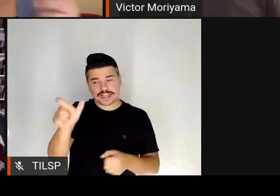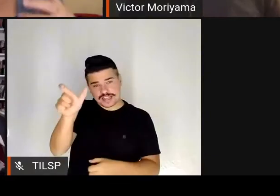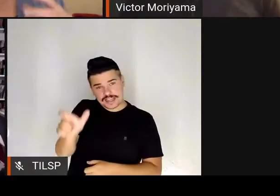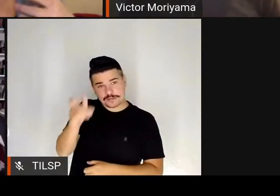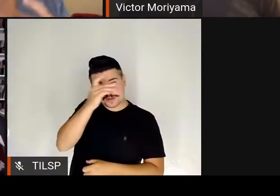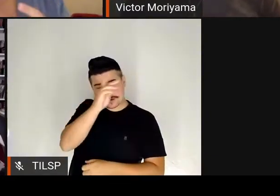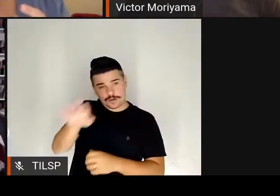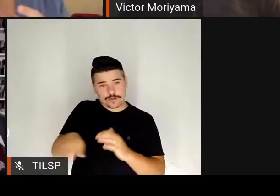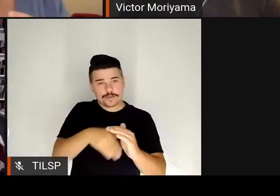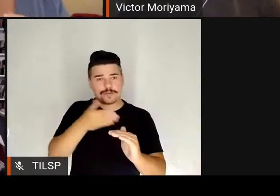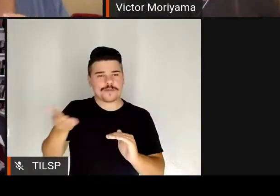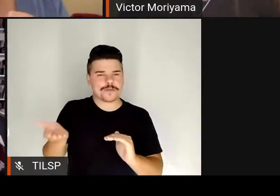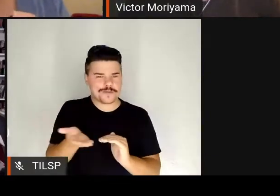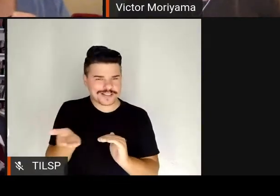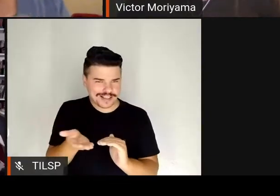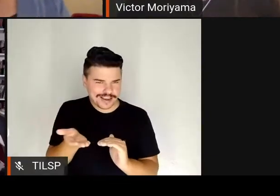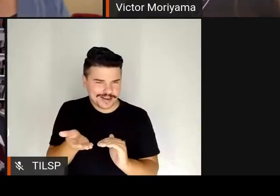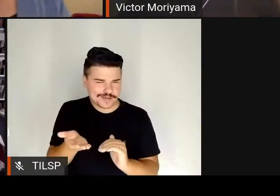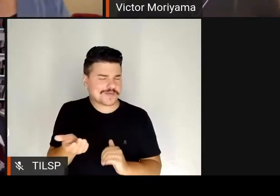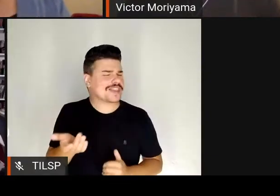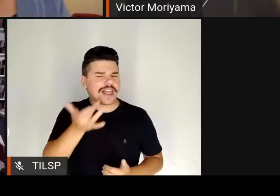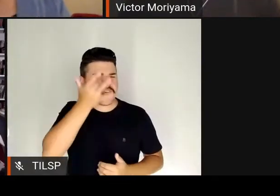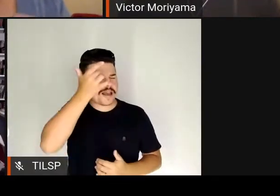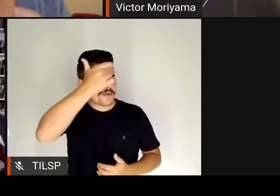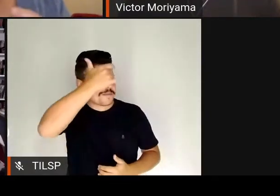né, como esse personagem